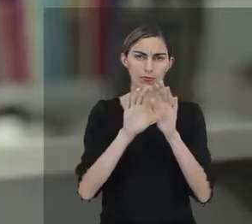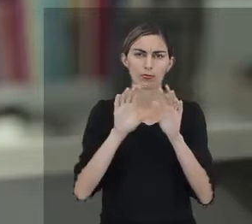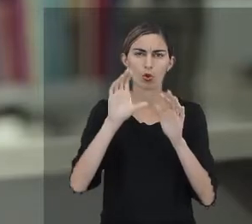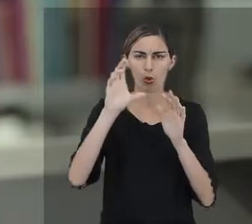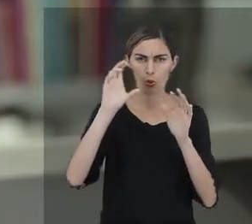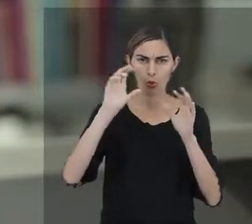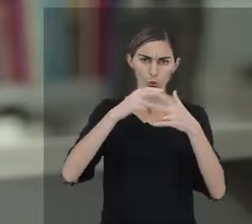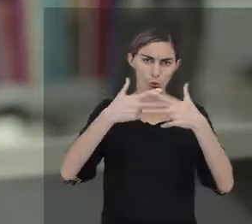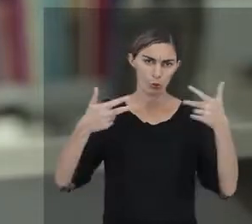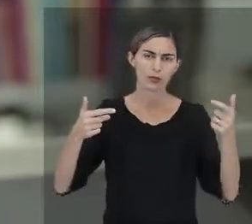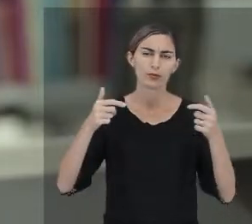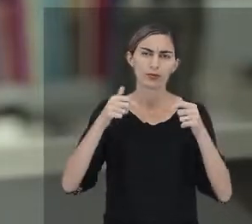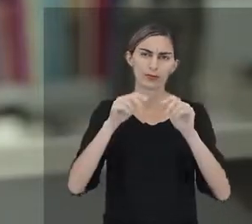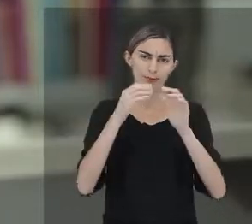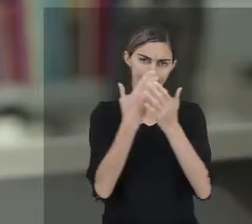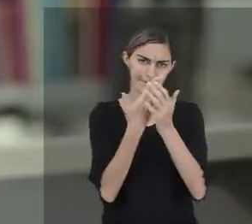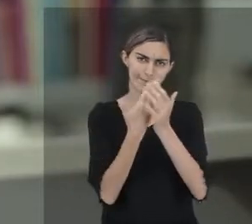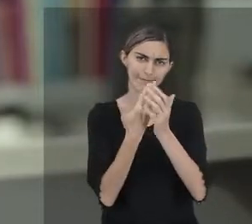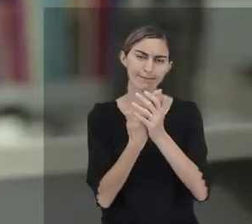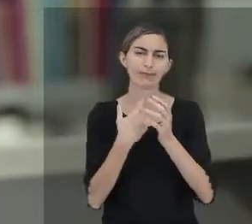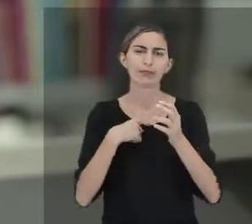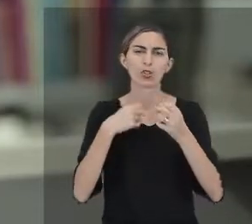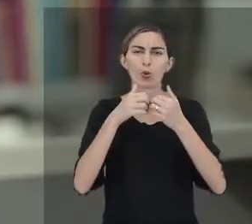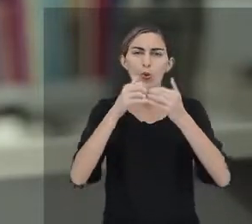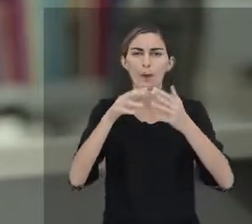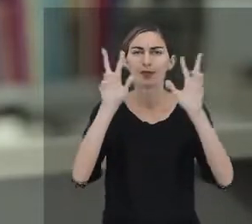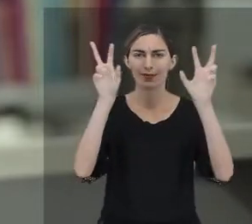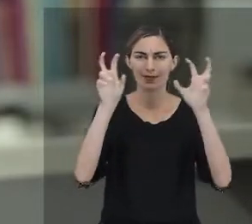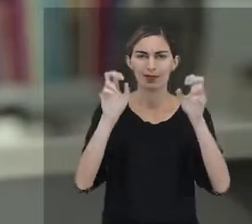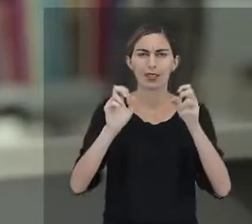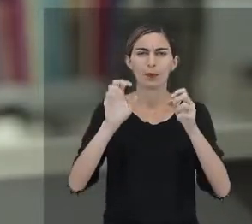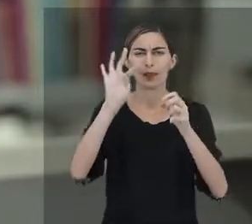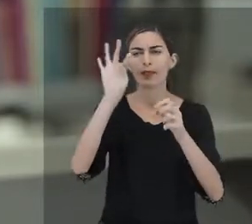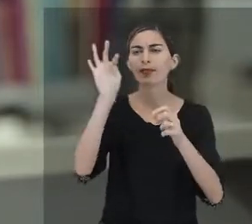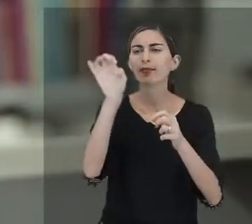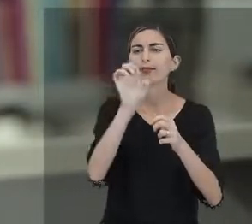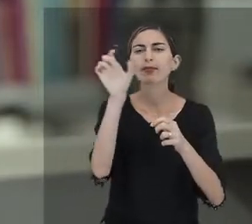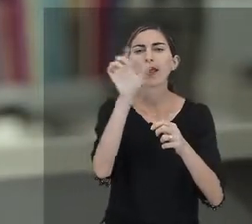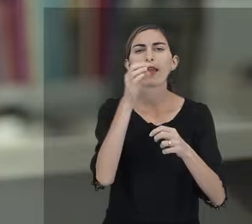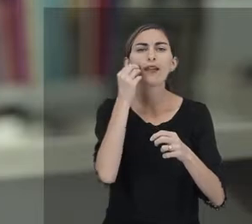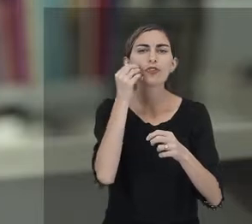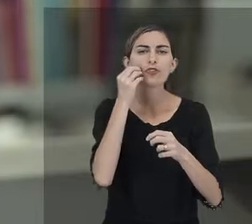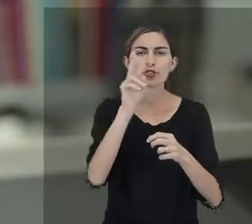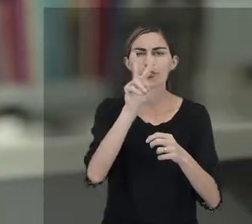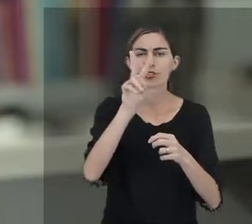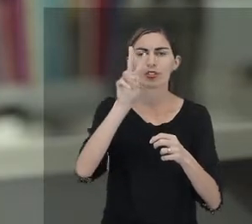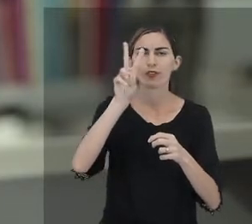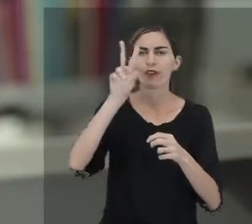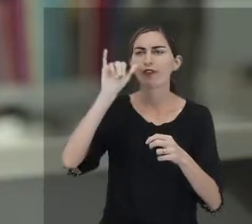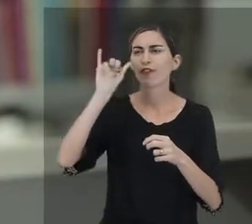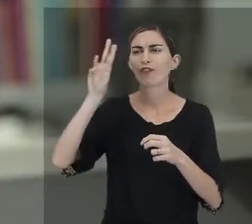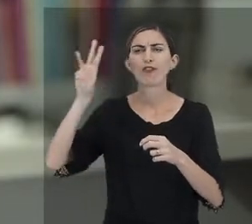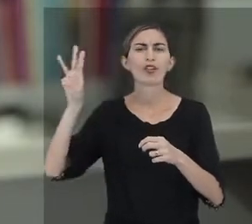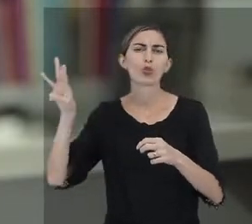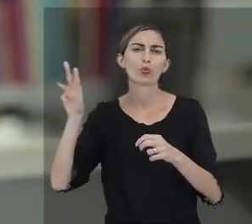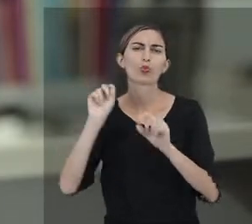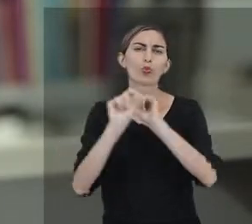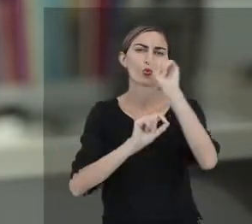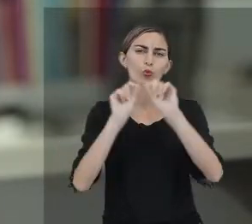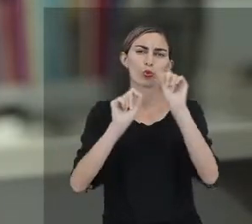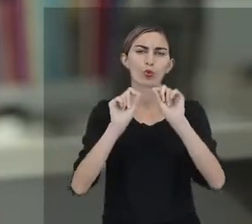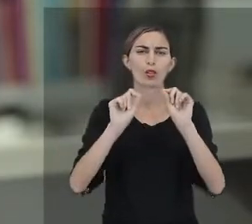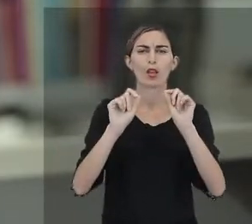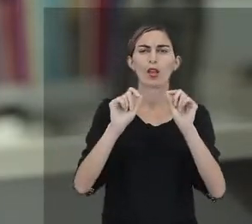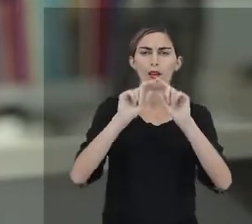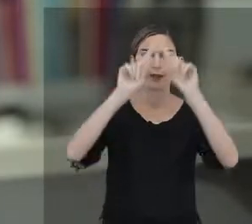nossa aula, a gente vai começar vendo o componente chamado Text View. O que é um Text View? Então, um Text View nada mais